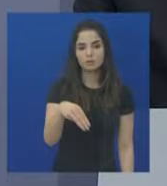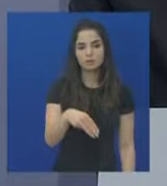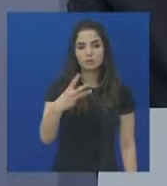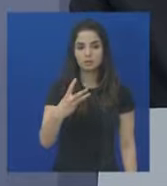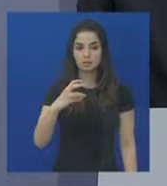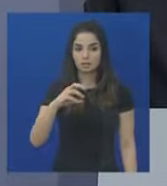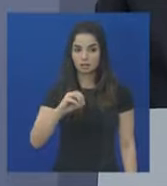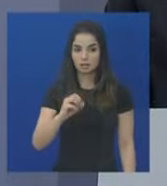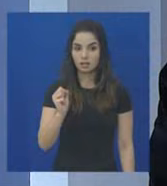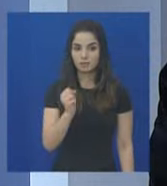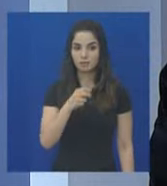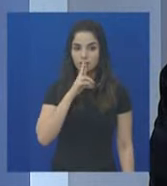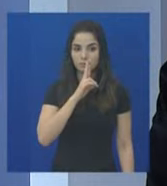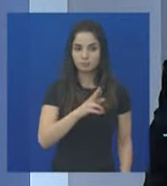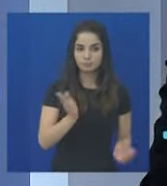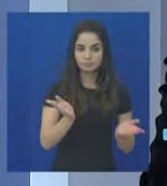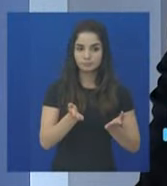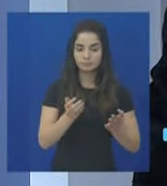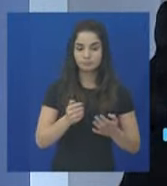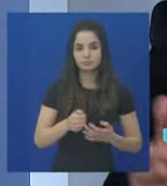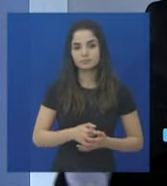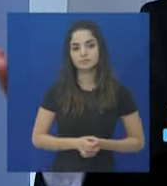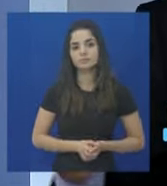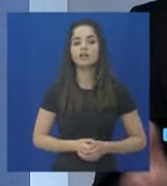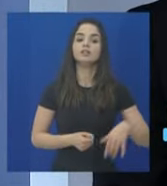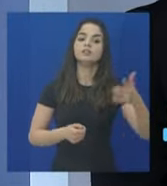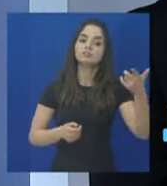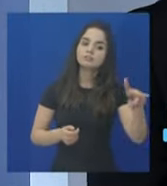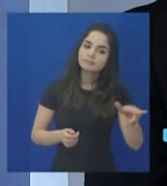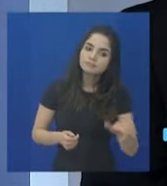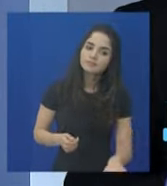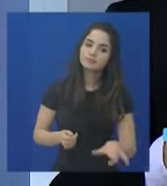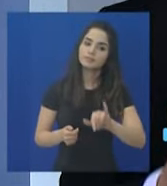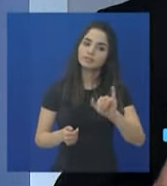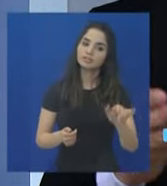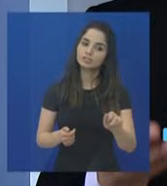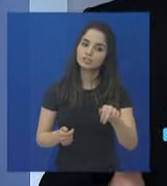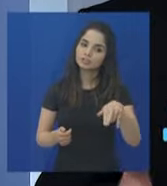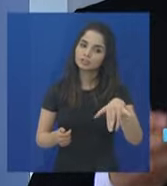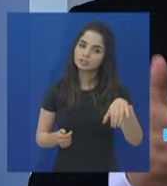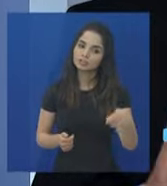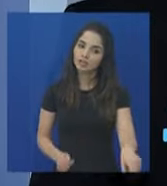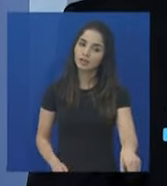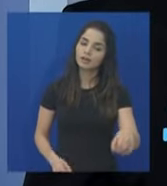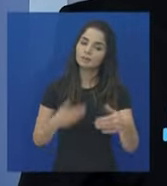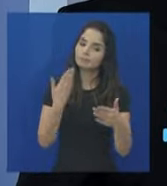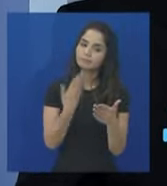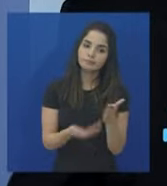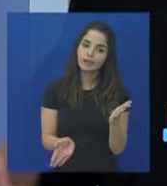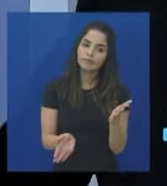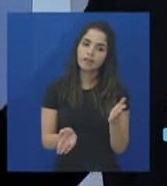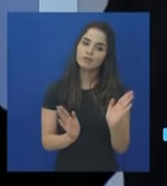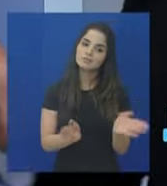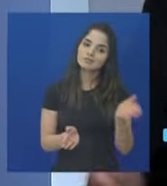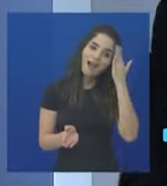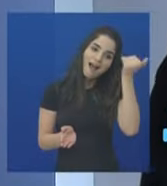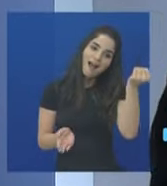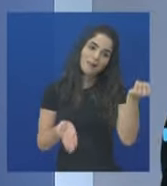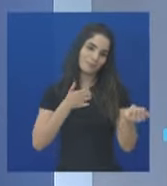a partir de agora. Mais uma vez, o candidato perdedor, que sabe que a população vai escolher Marquinhos Mendes, o